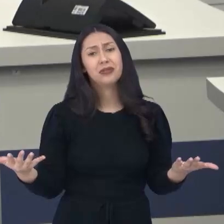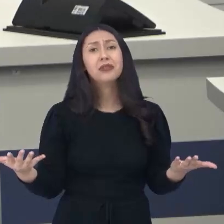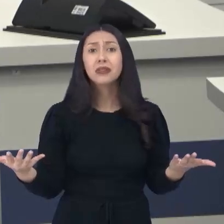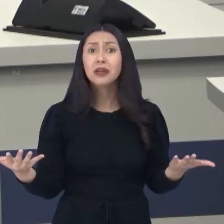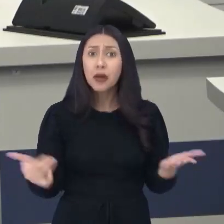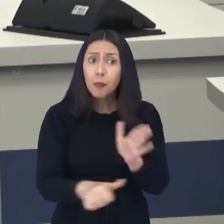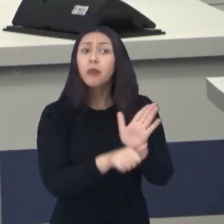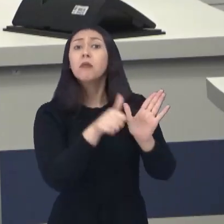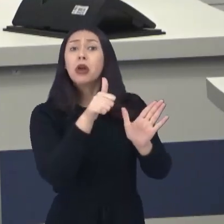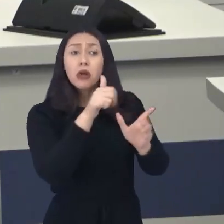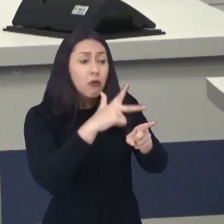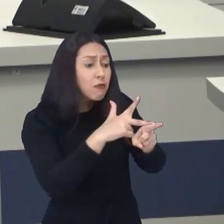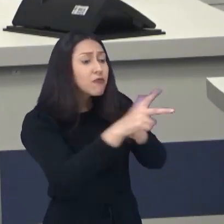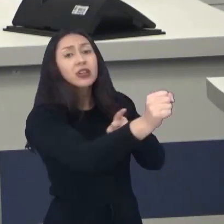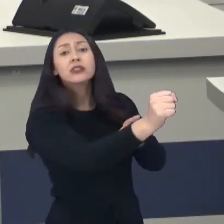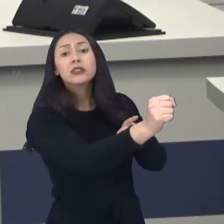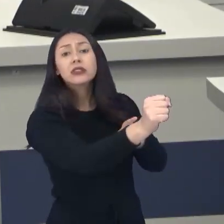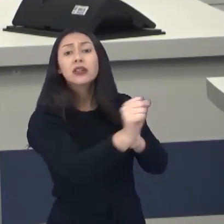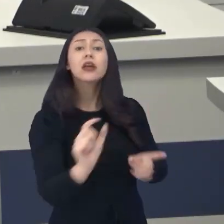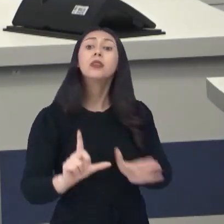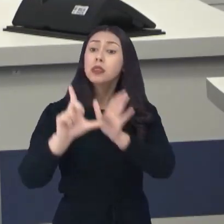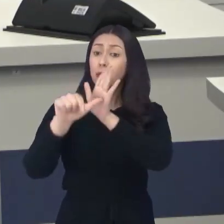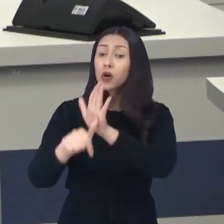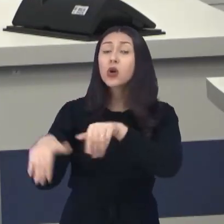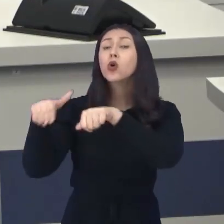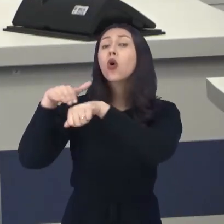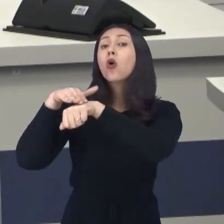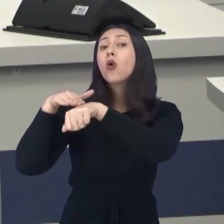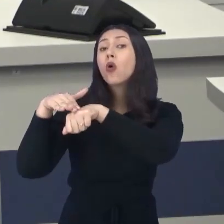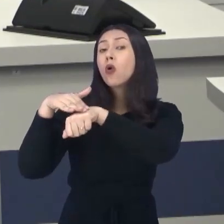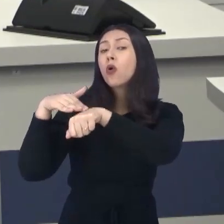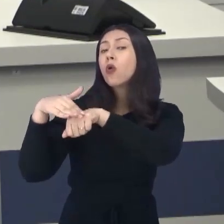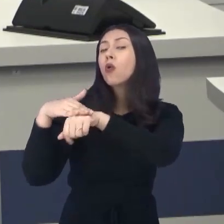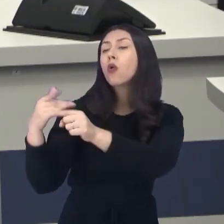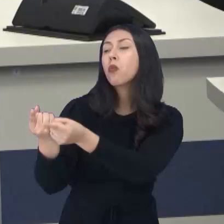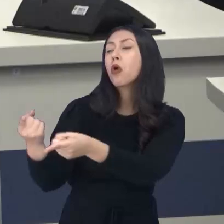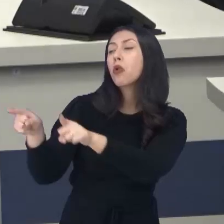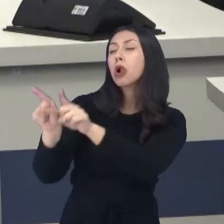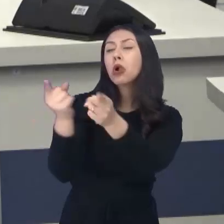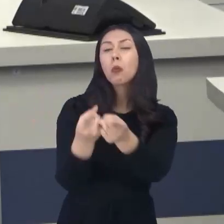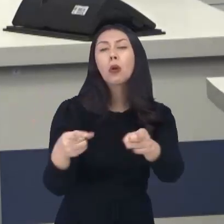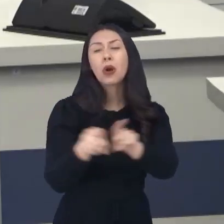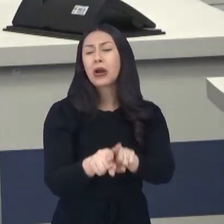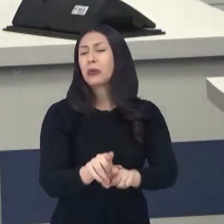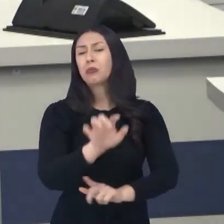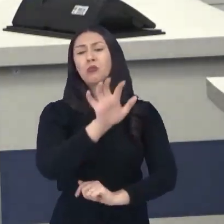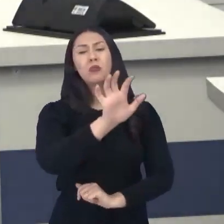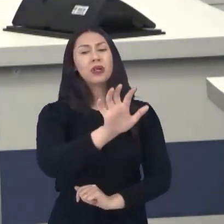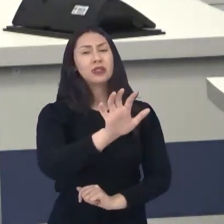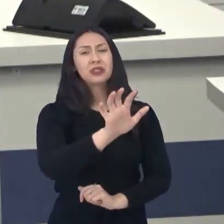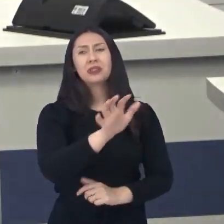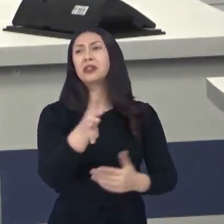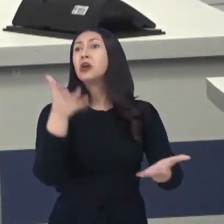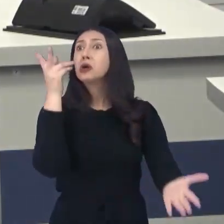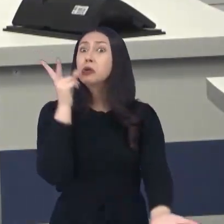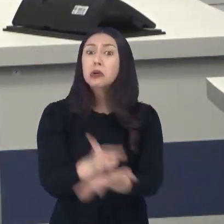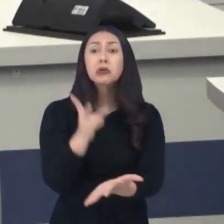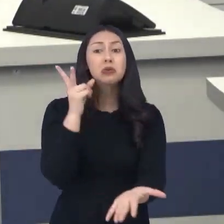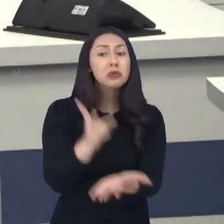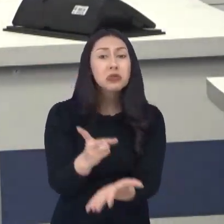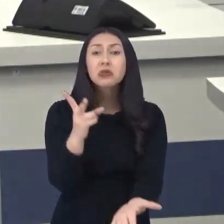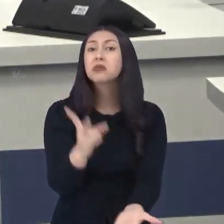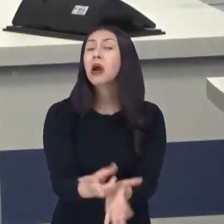Ganhe primeiro e converse com seus aliados. Desse jeito, nós vamos continuar a